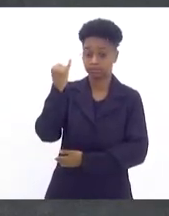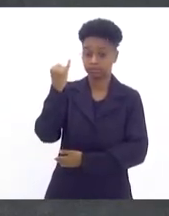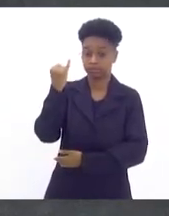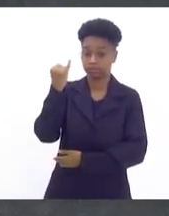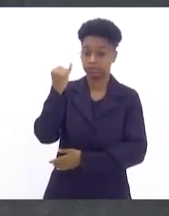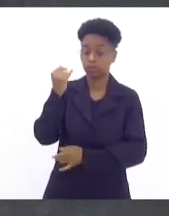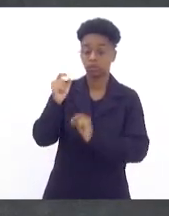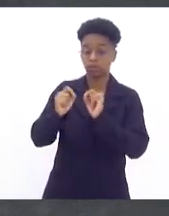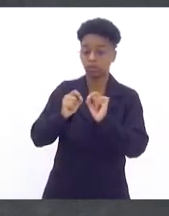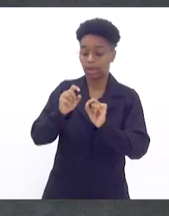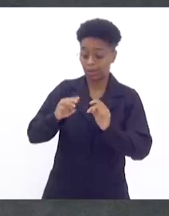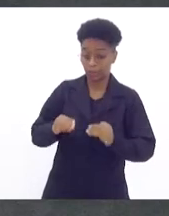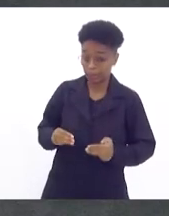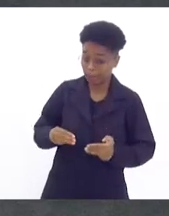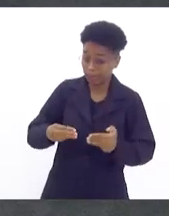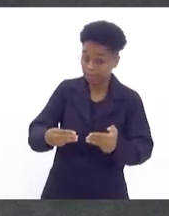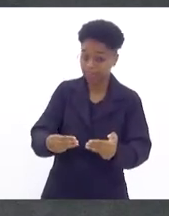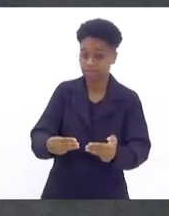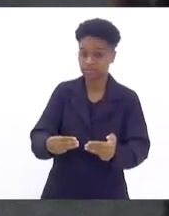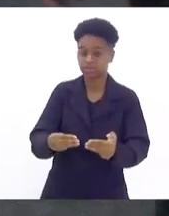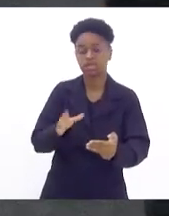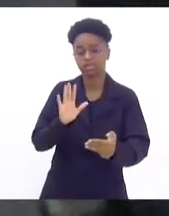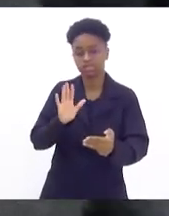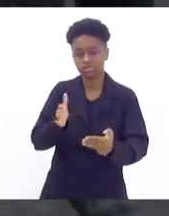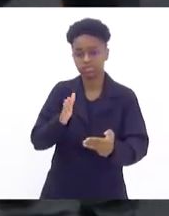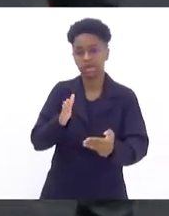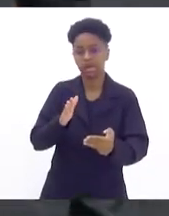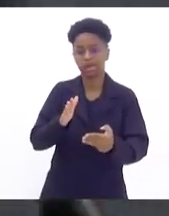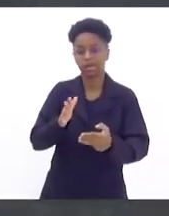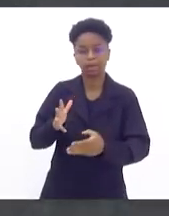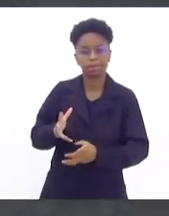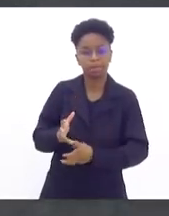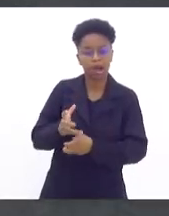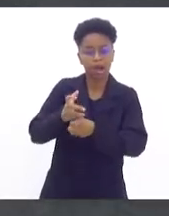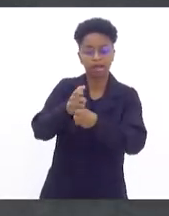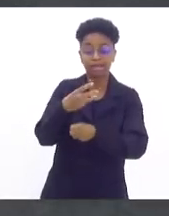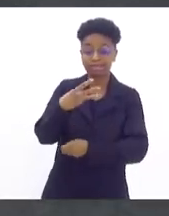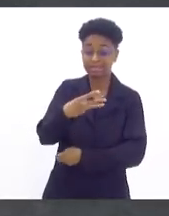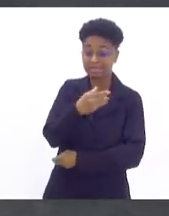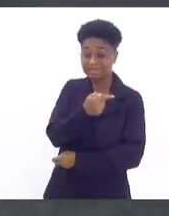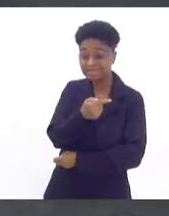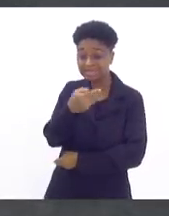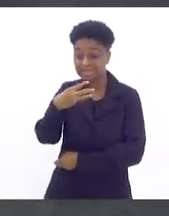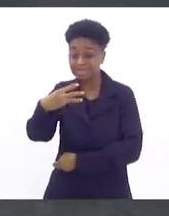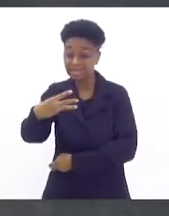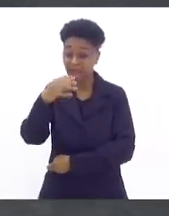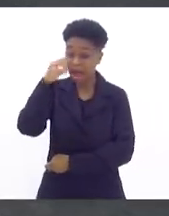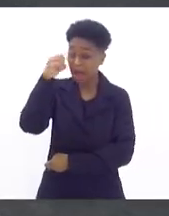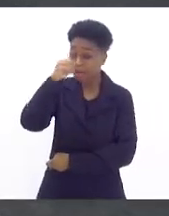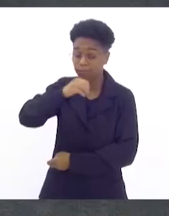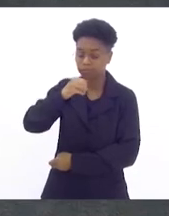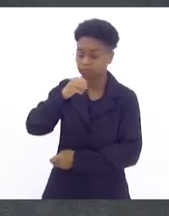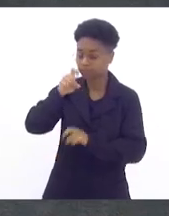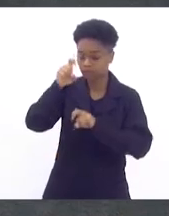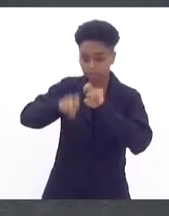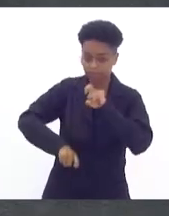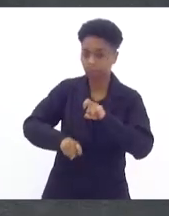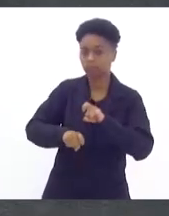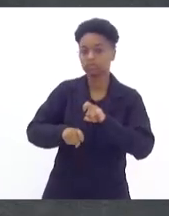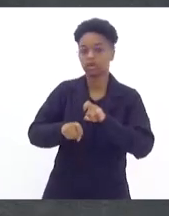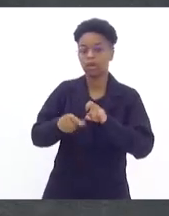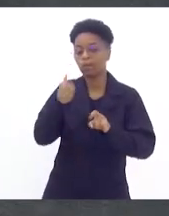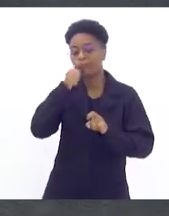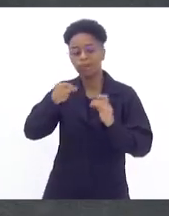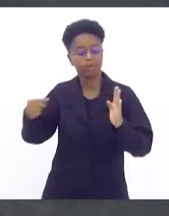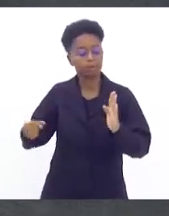é que no ministério foram relatados 373 abusos sexuais denunciados por